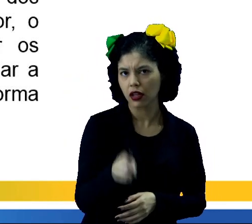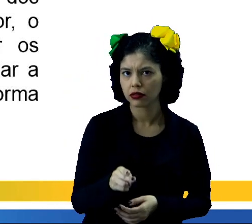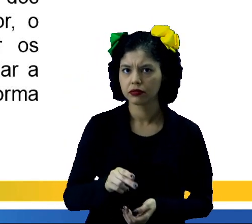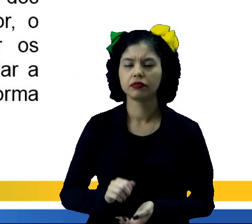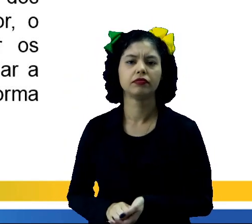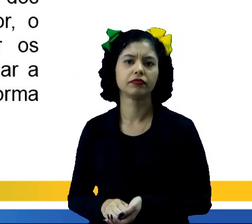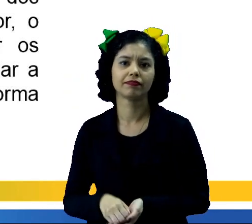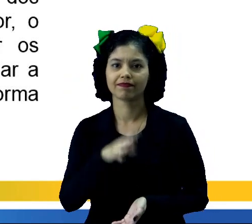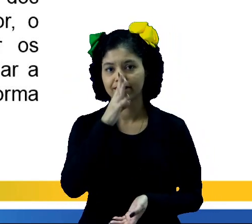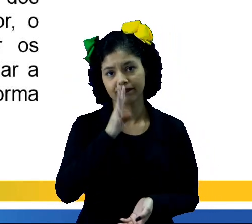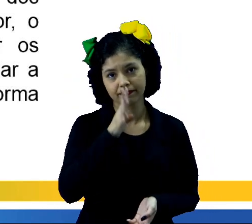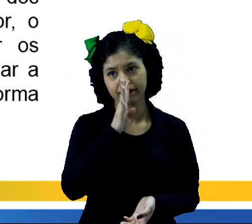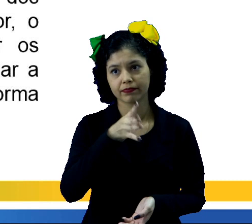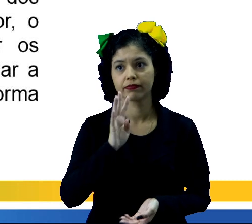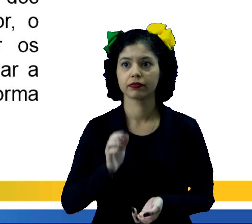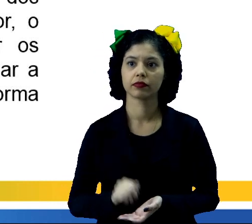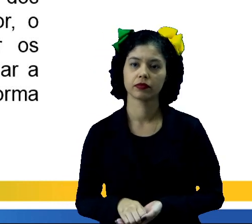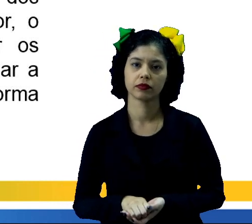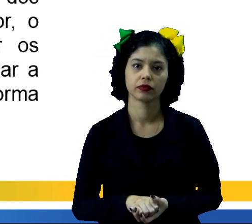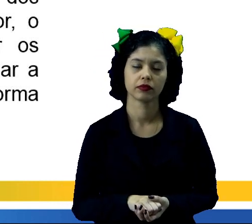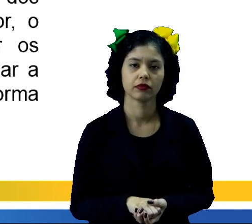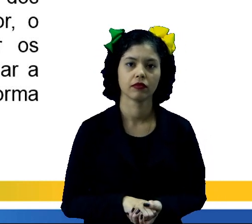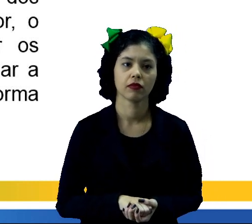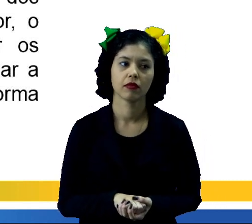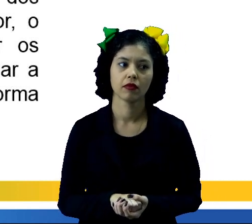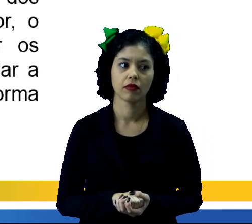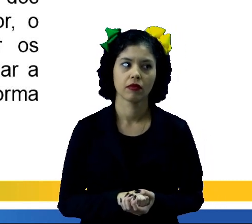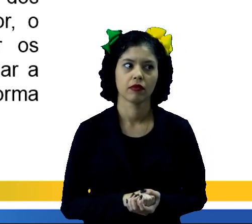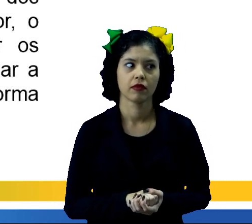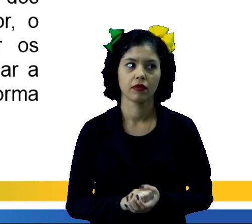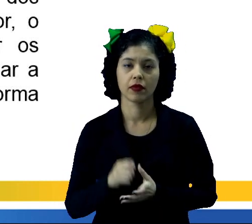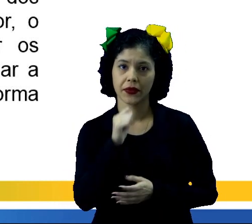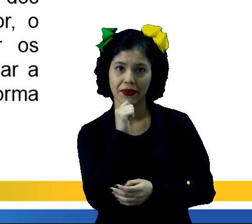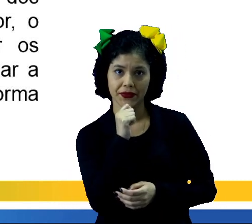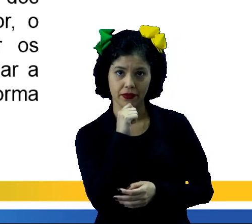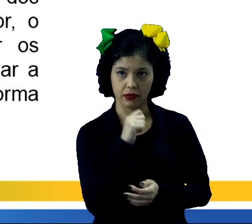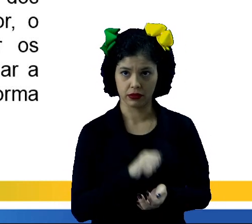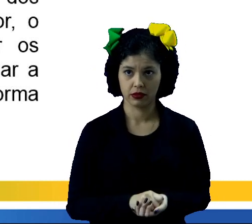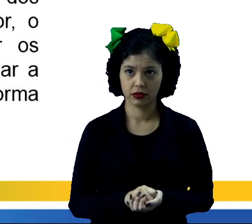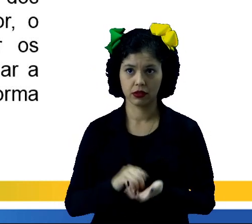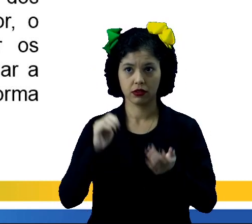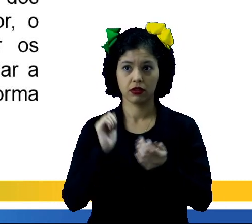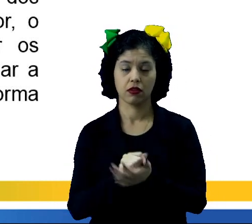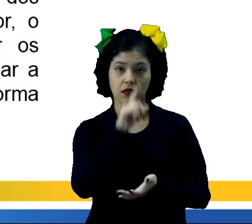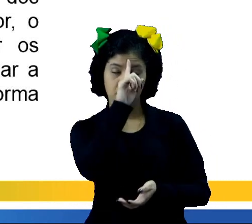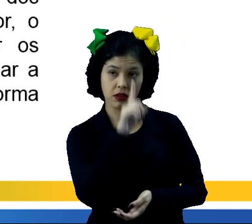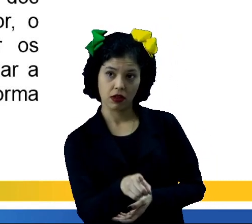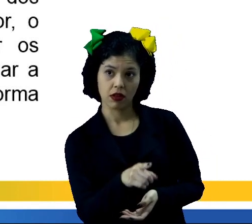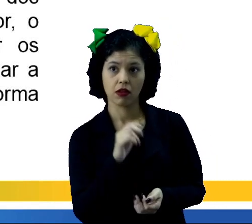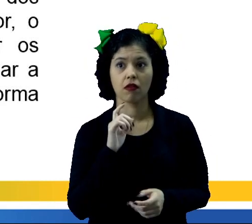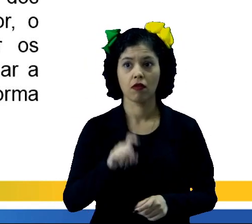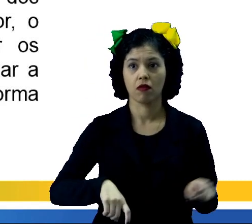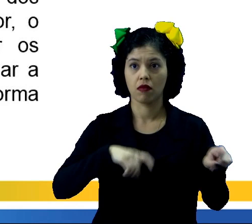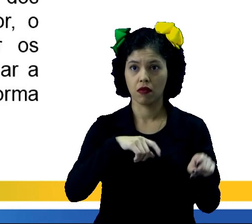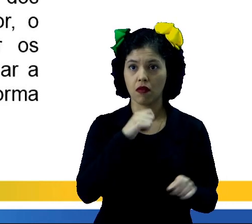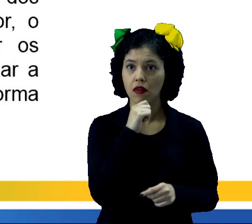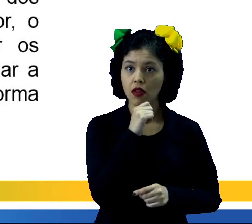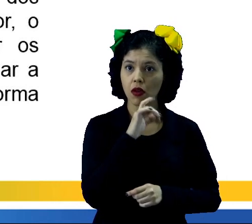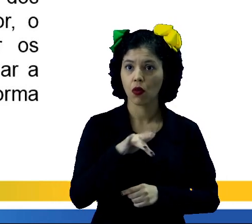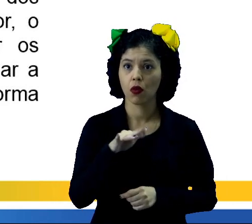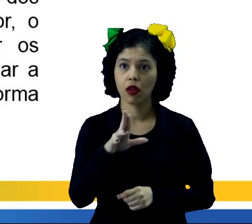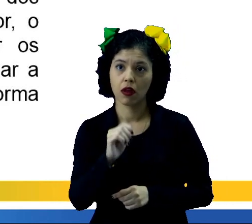senso crítico dos indivíduos. Fruto de uma atitude disciplinadora do colonizador,